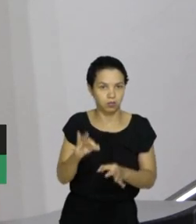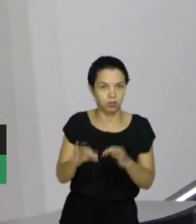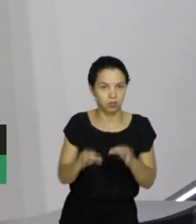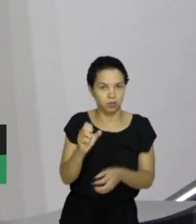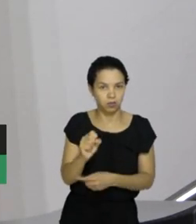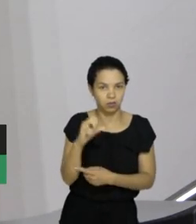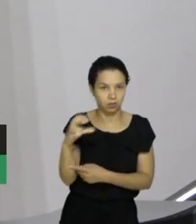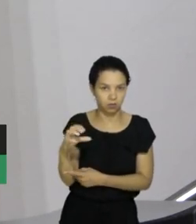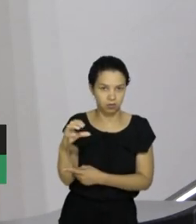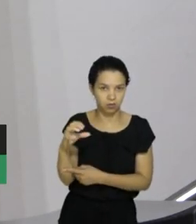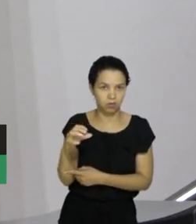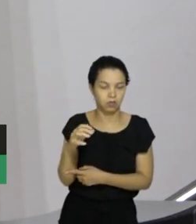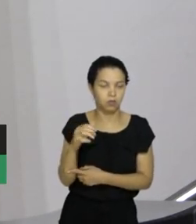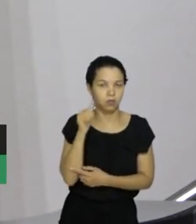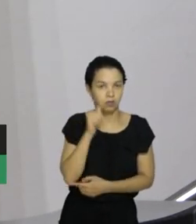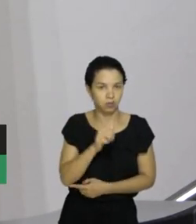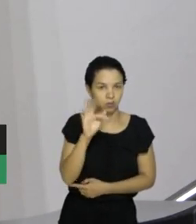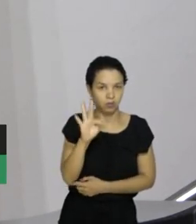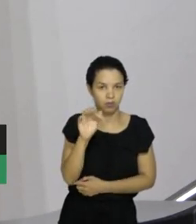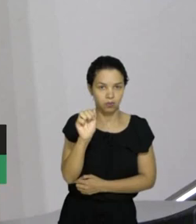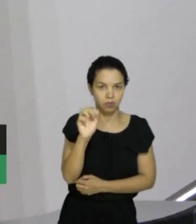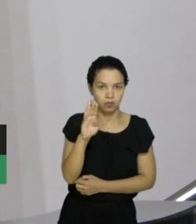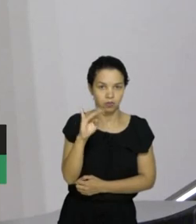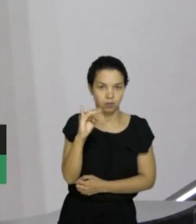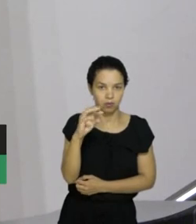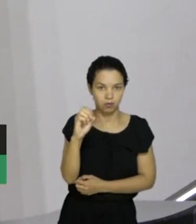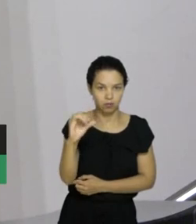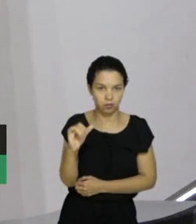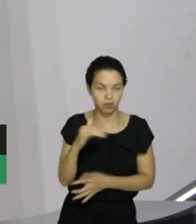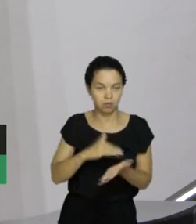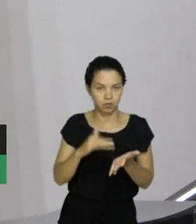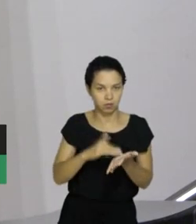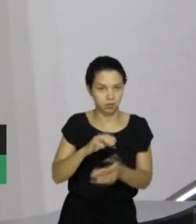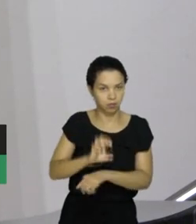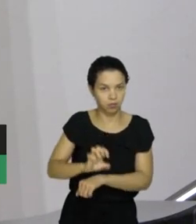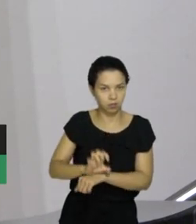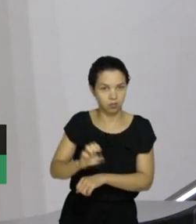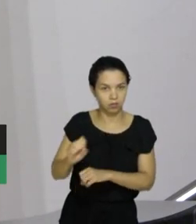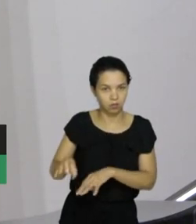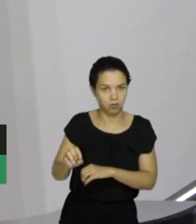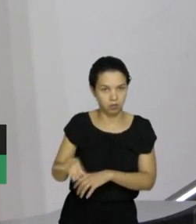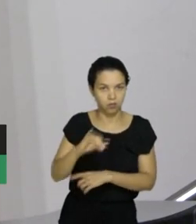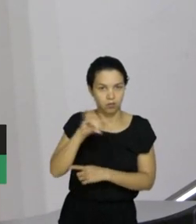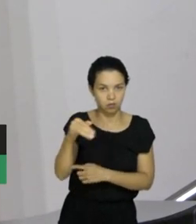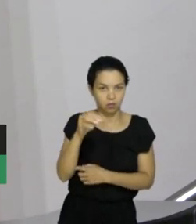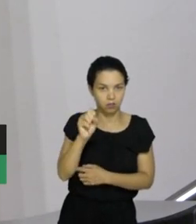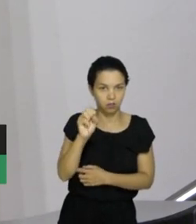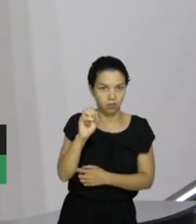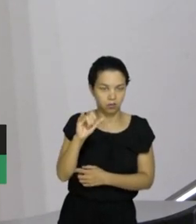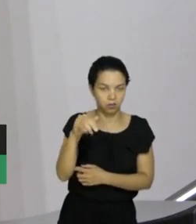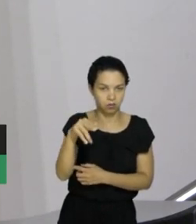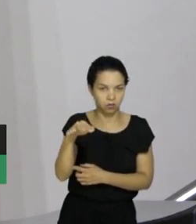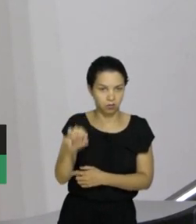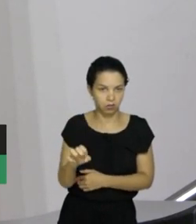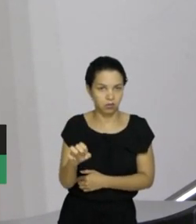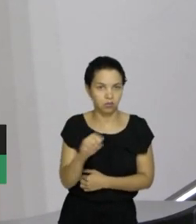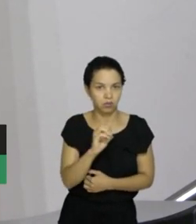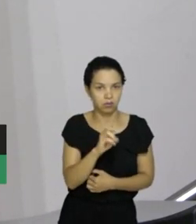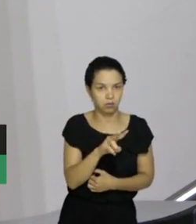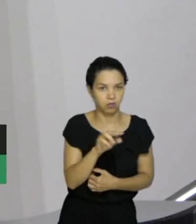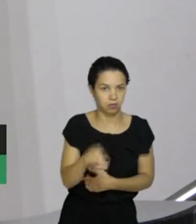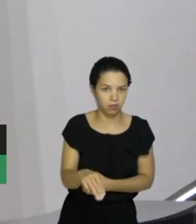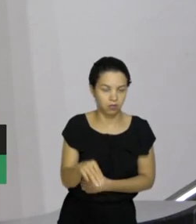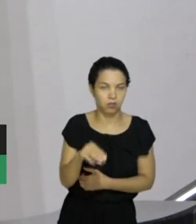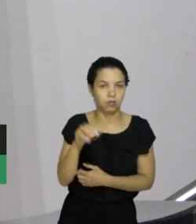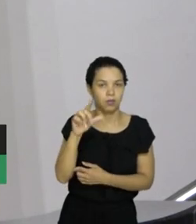a Fabíola Secretaria de Estado da Educação a Josiane do ovm a